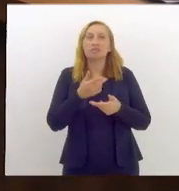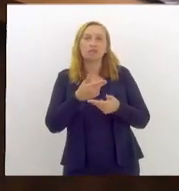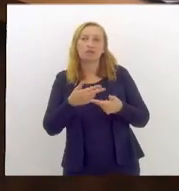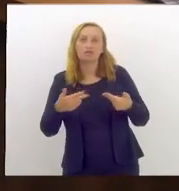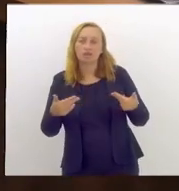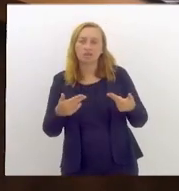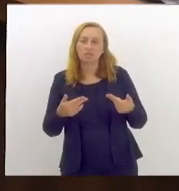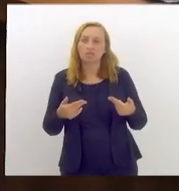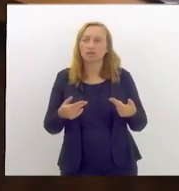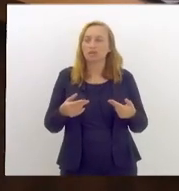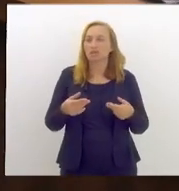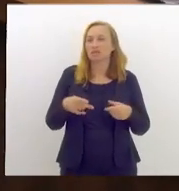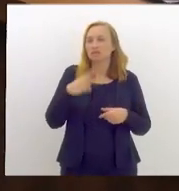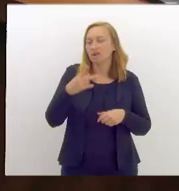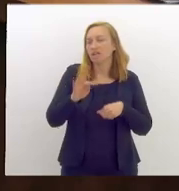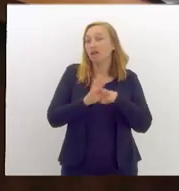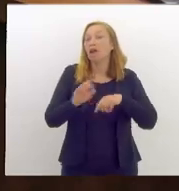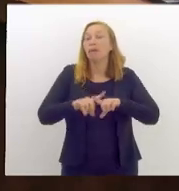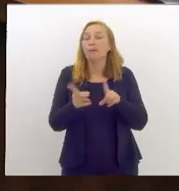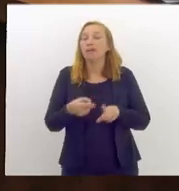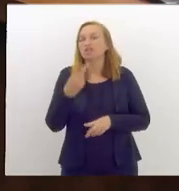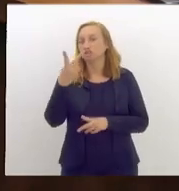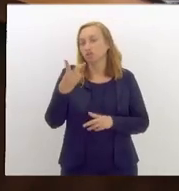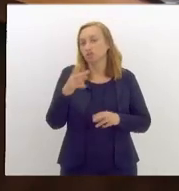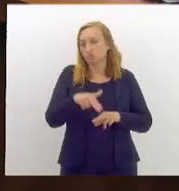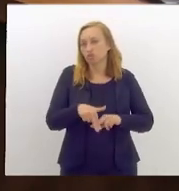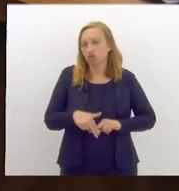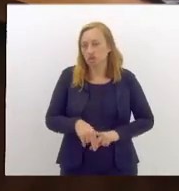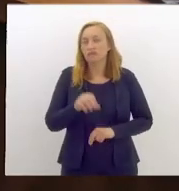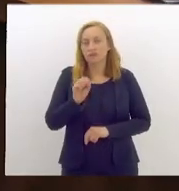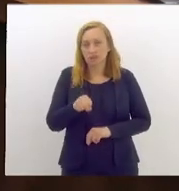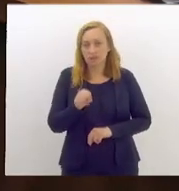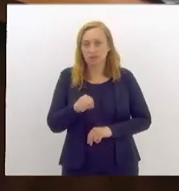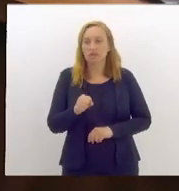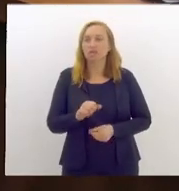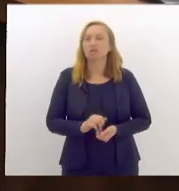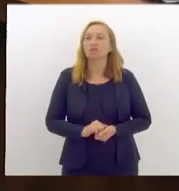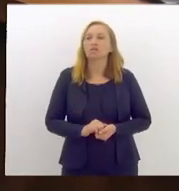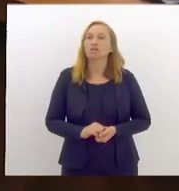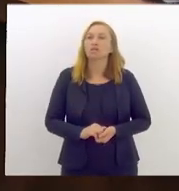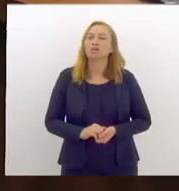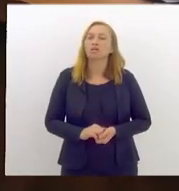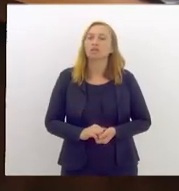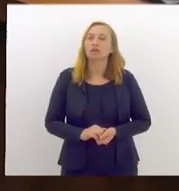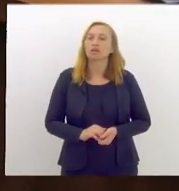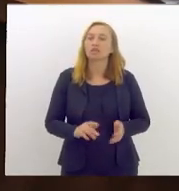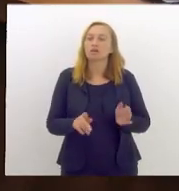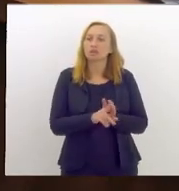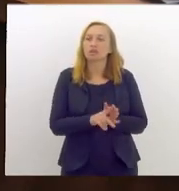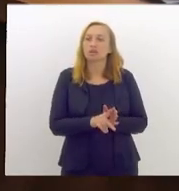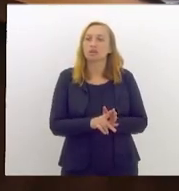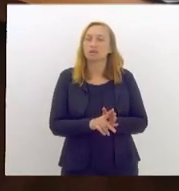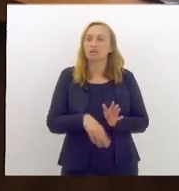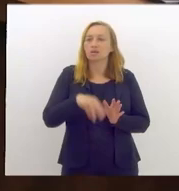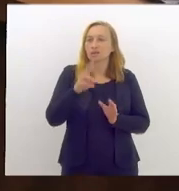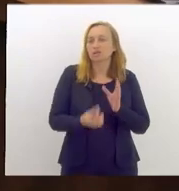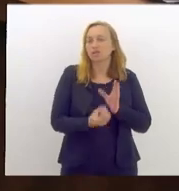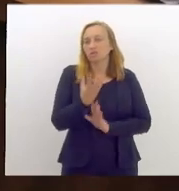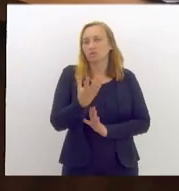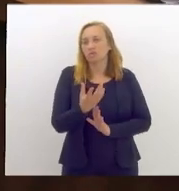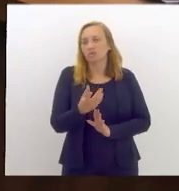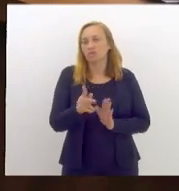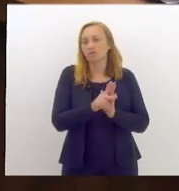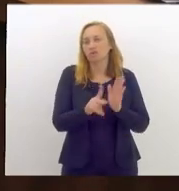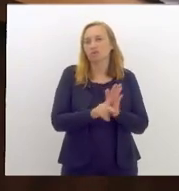tentativa de argumentação técnica mas esses dois aspectos sintetizam ao autor deste projeto aliás mal Feito